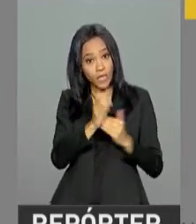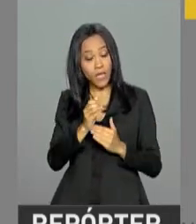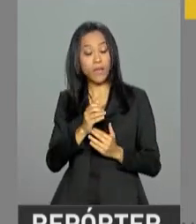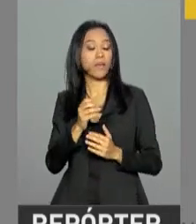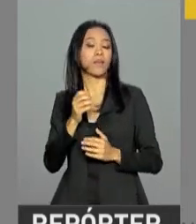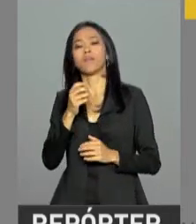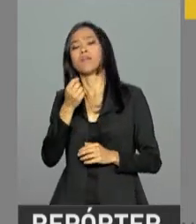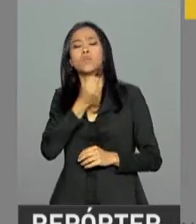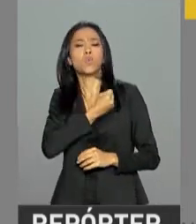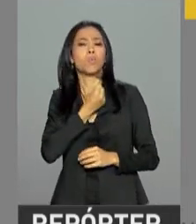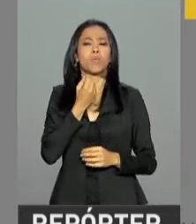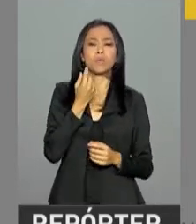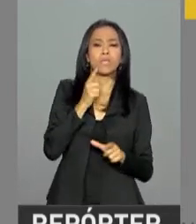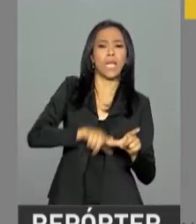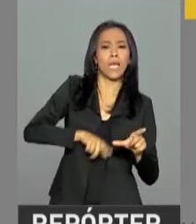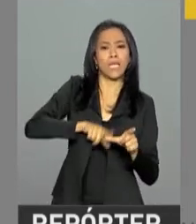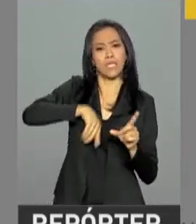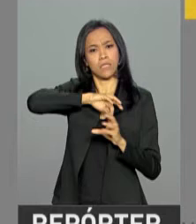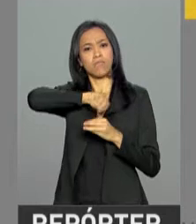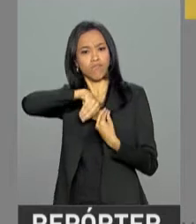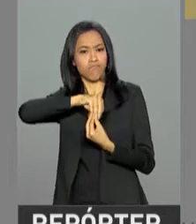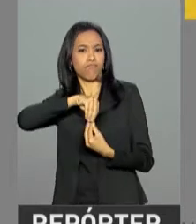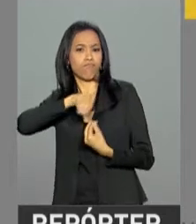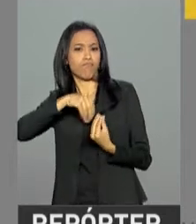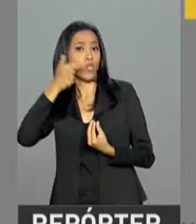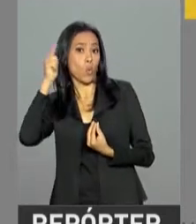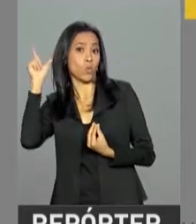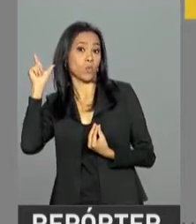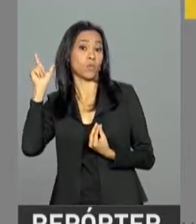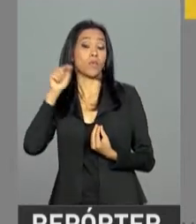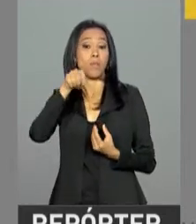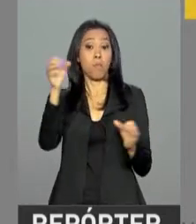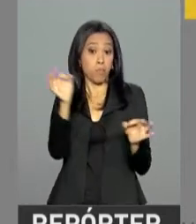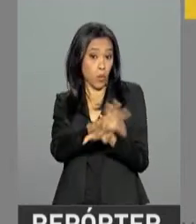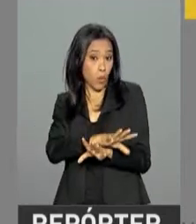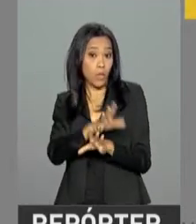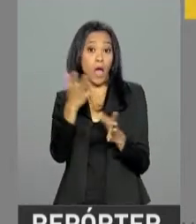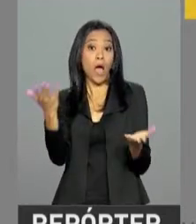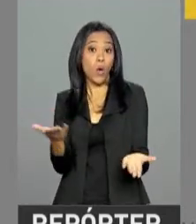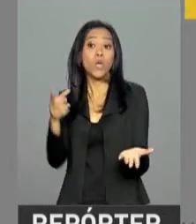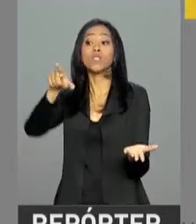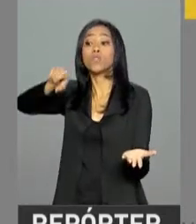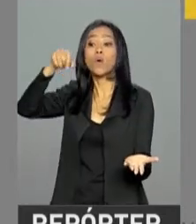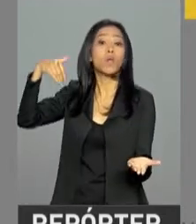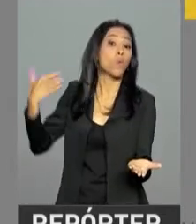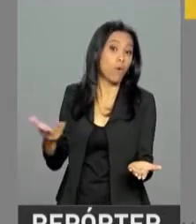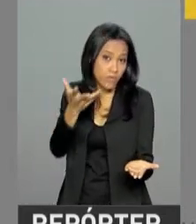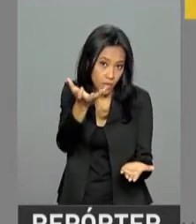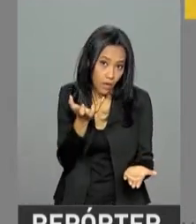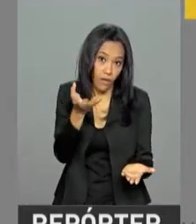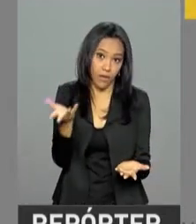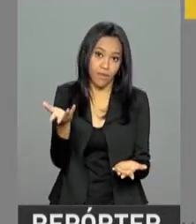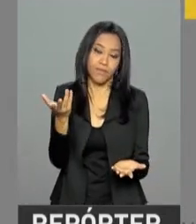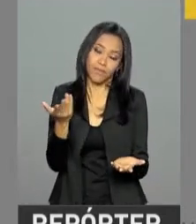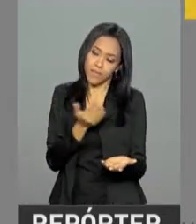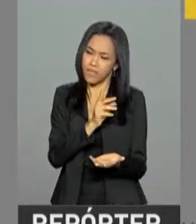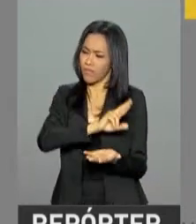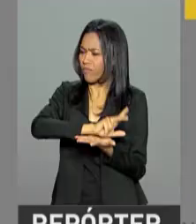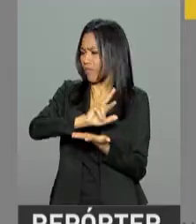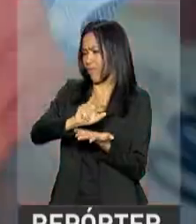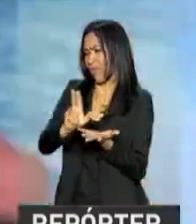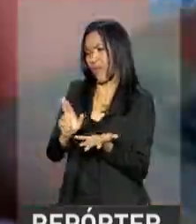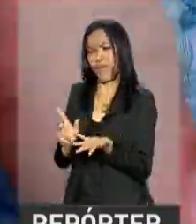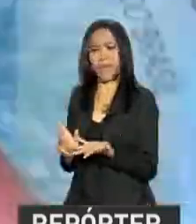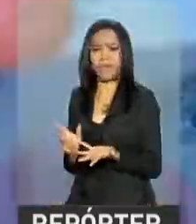entre letras números e outros caracteres pronto agora é só escolher o título e começar a investir e são várias opções